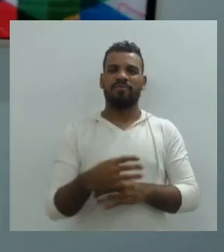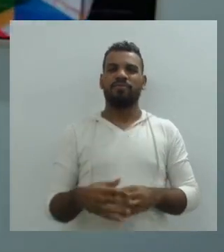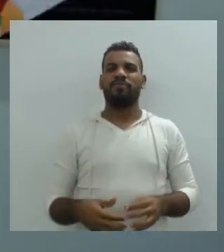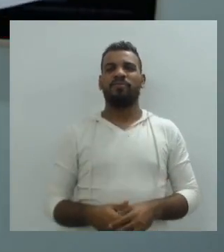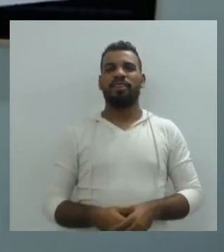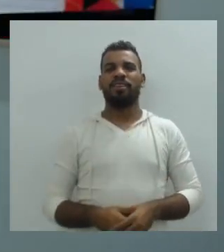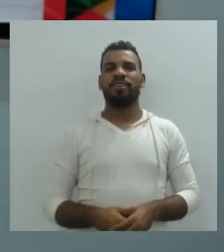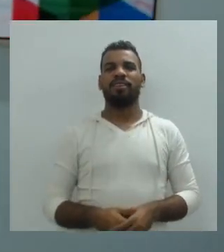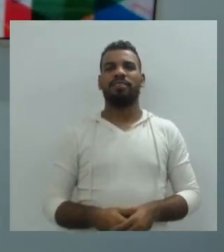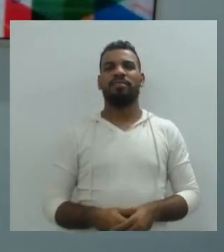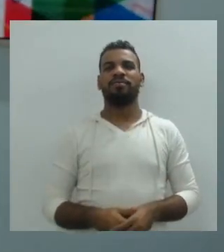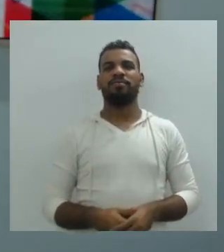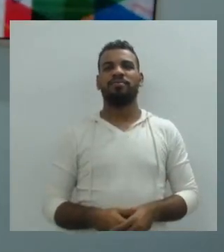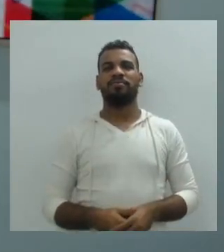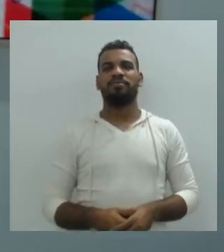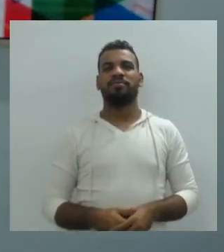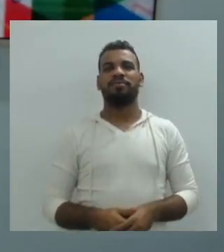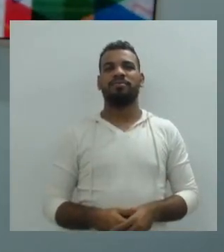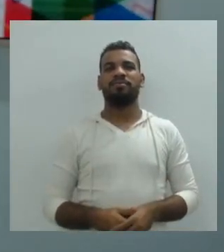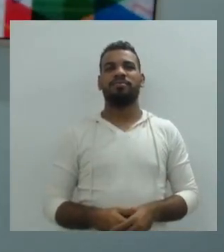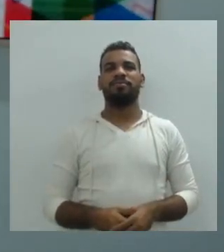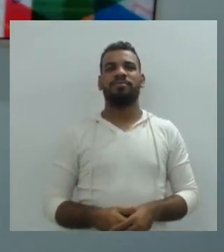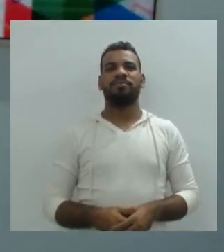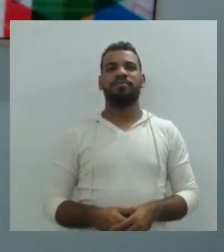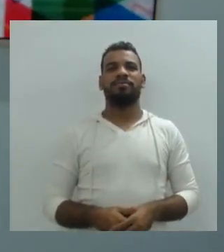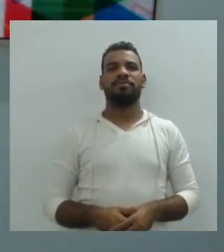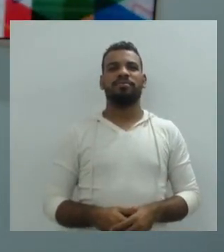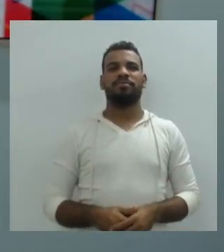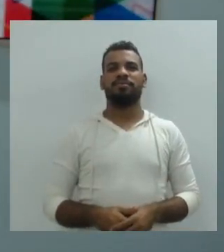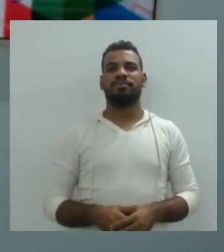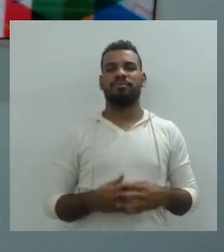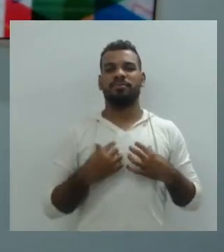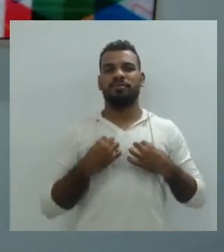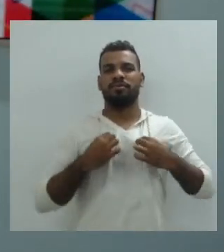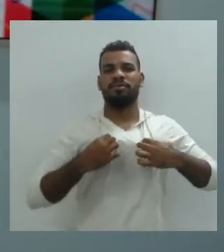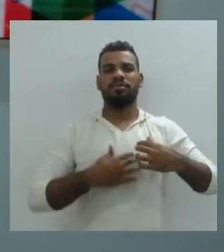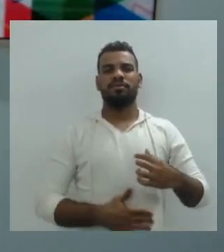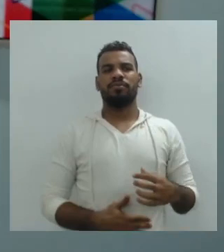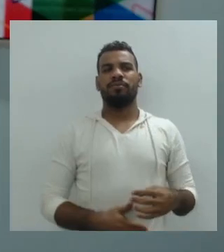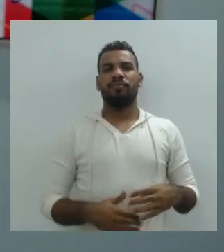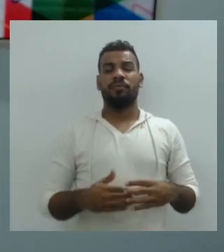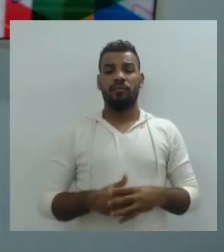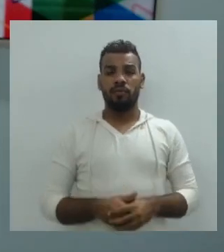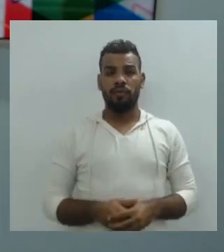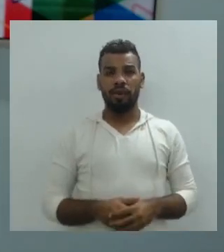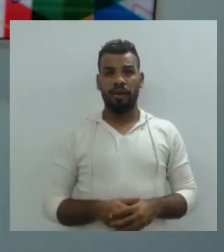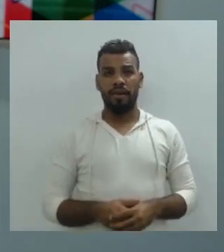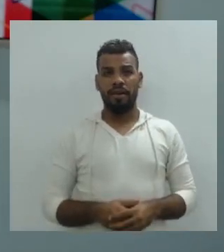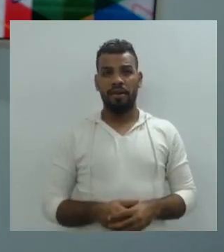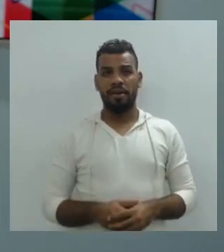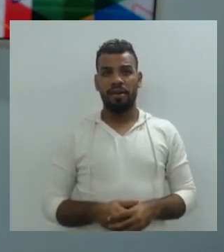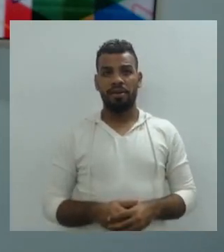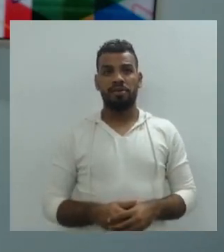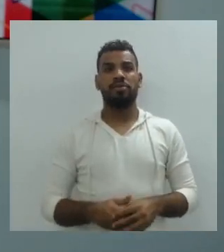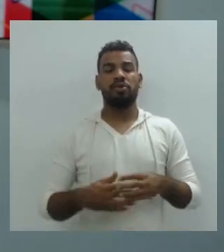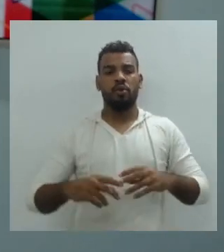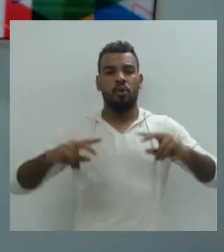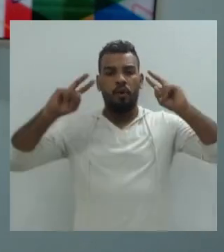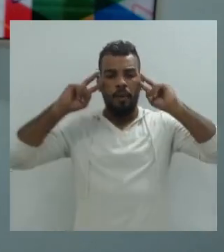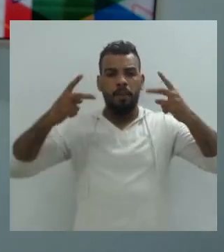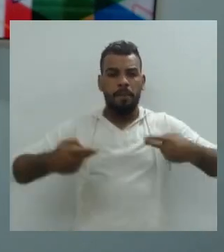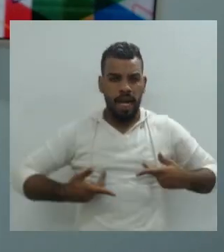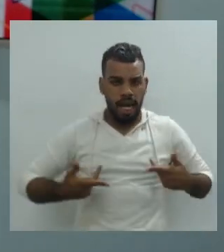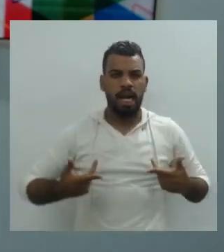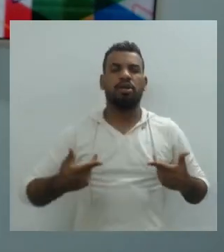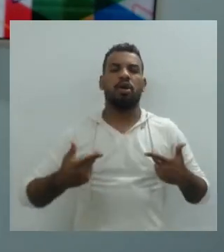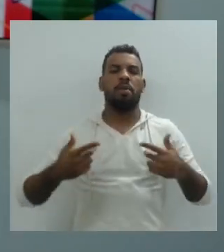falando. Então, gente, ainda segundo a teoria evolucionista, os seres humanos e os grandes primatas, como eu te